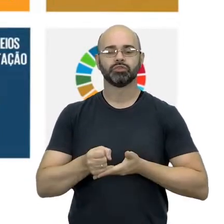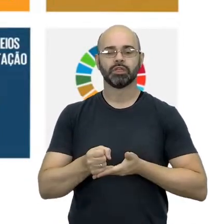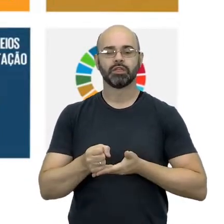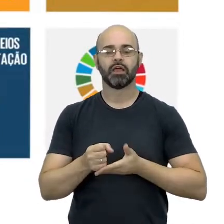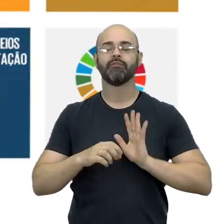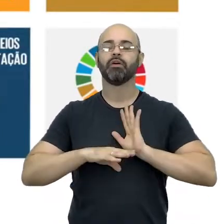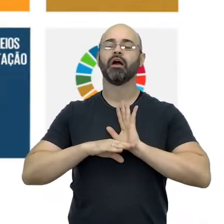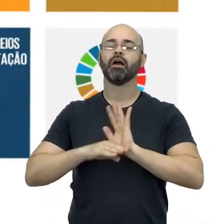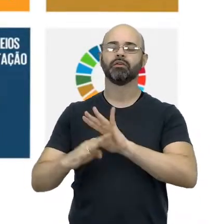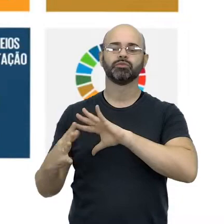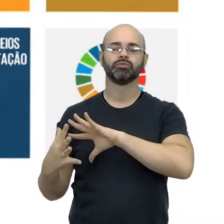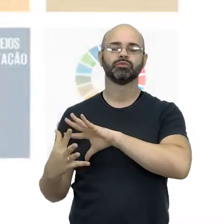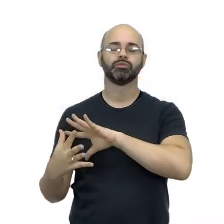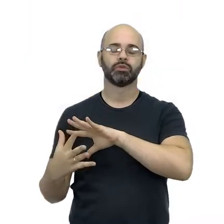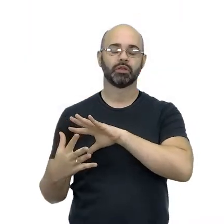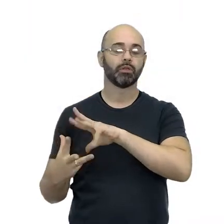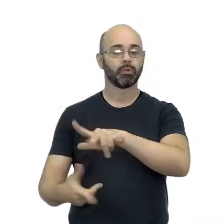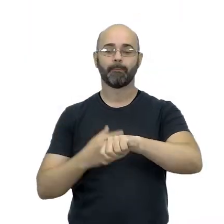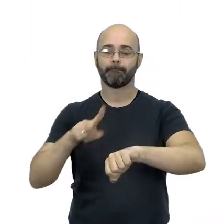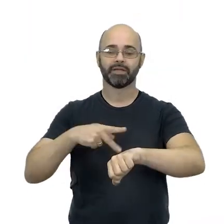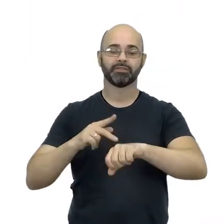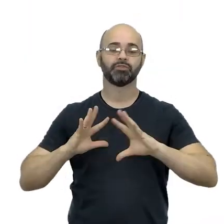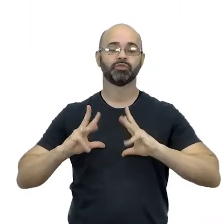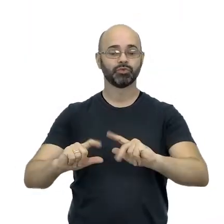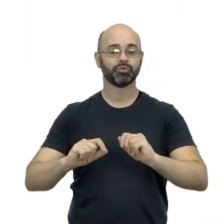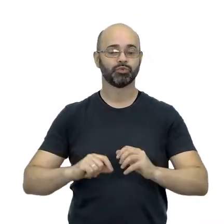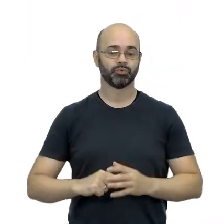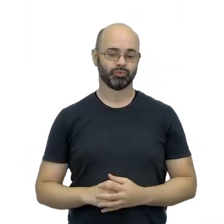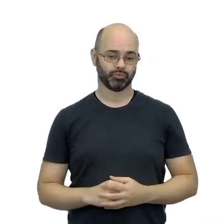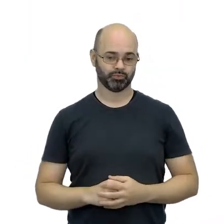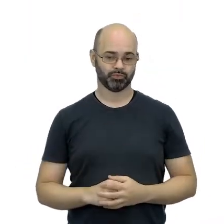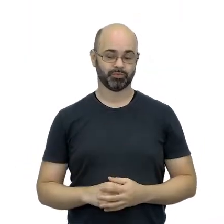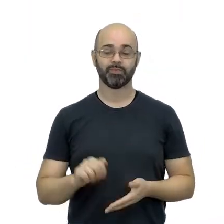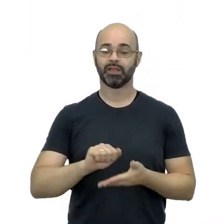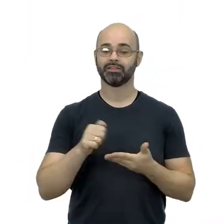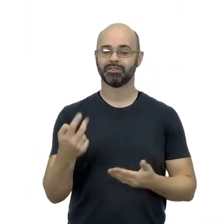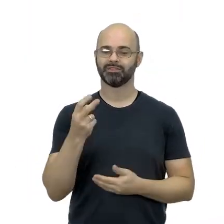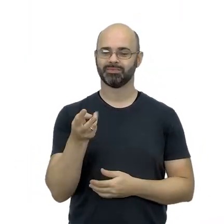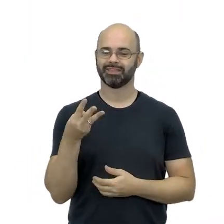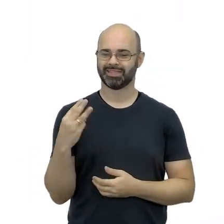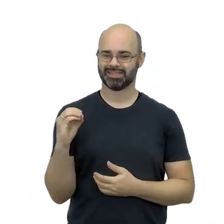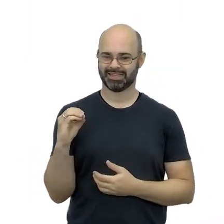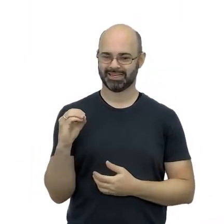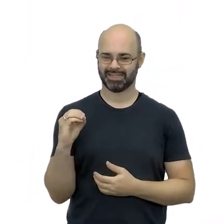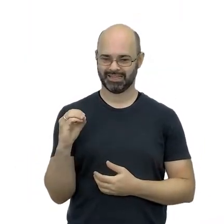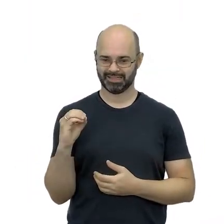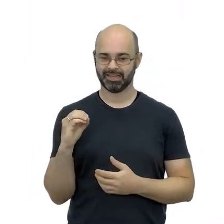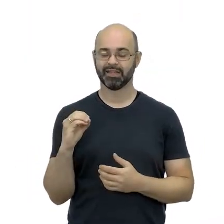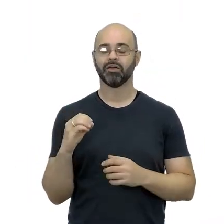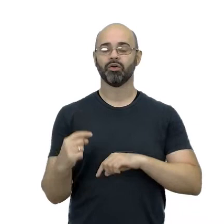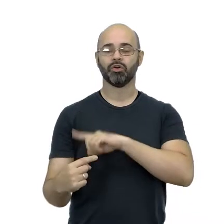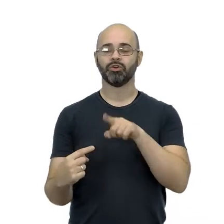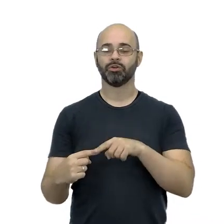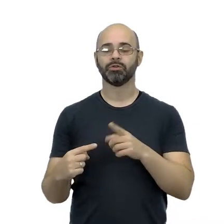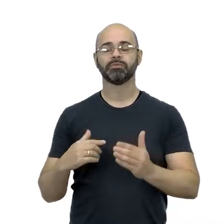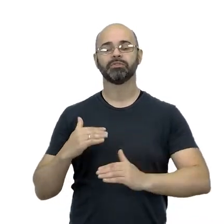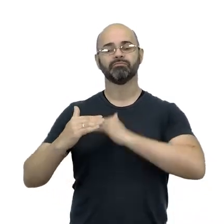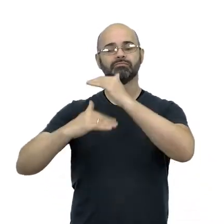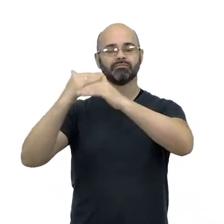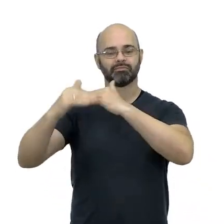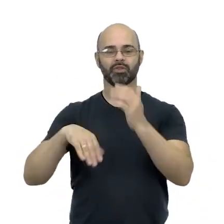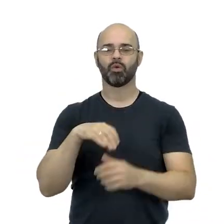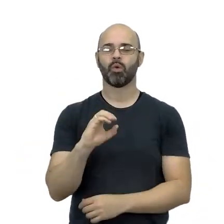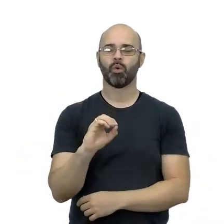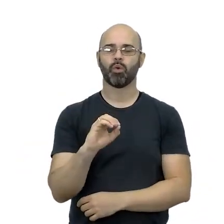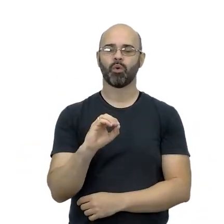países. A Agenda 2030 e seus Objetivos de Desenvolvimento Sustentável,